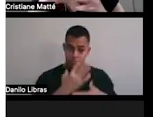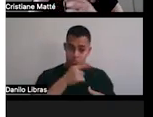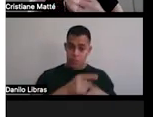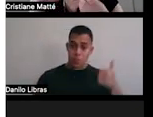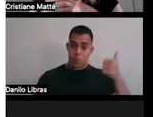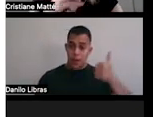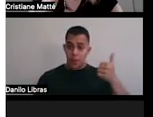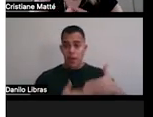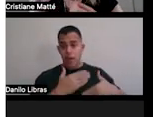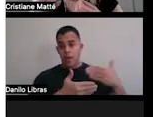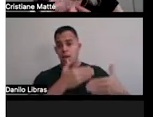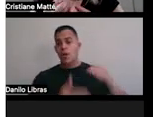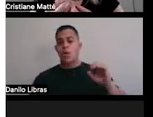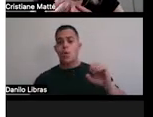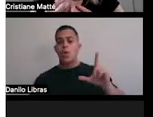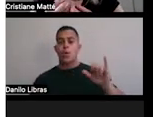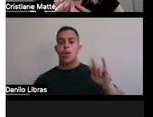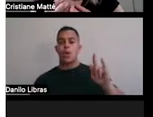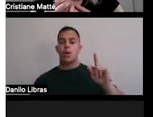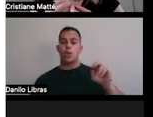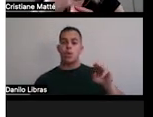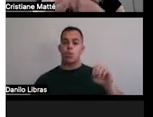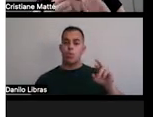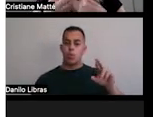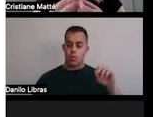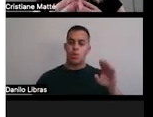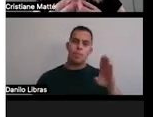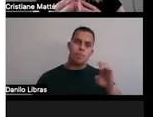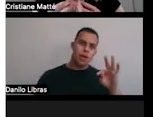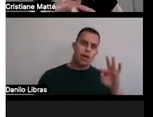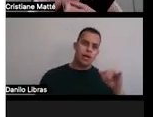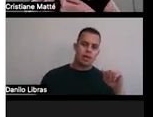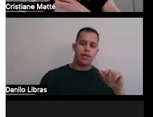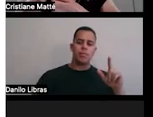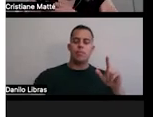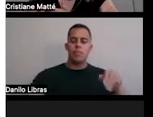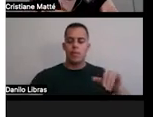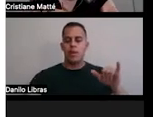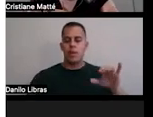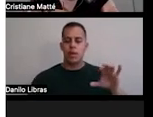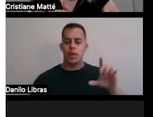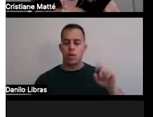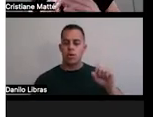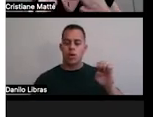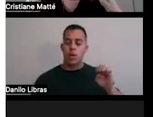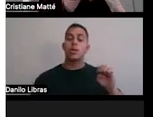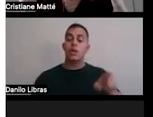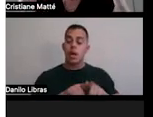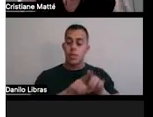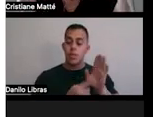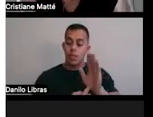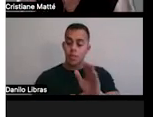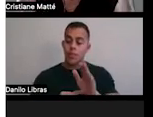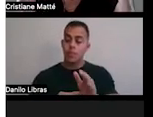primeiros oligômeros, né, com o peptídeo beta-amiloide, desde então os princípios da doença até o aparecimento dos primeiros sintomas, isso pode levar